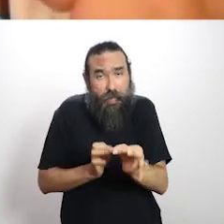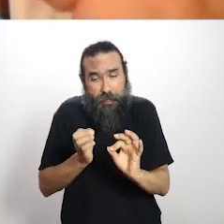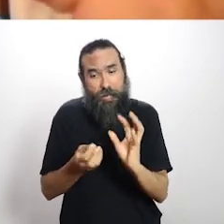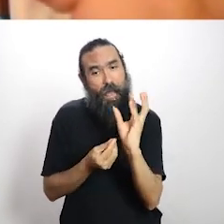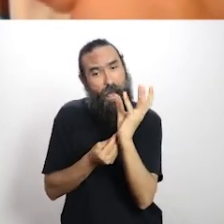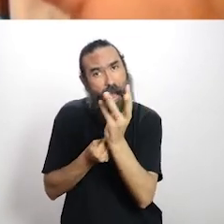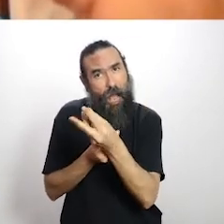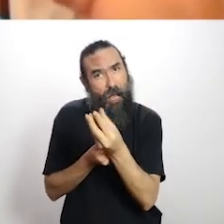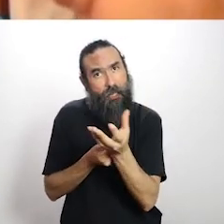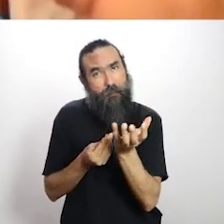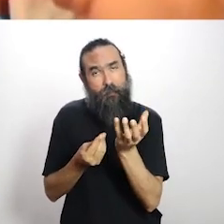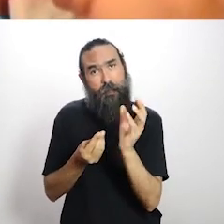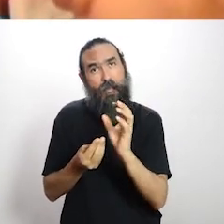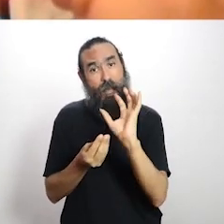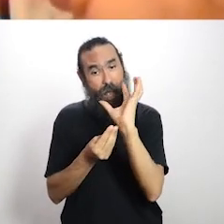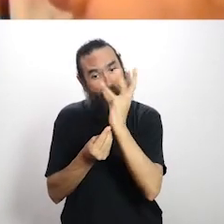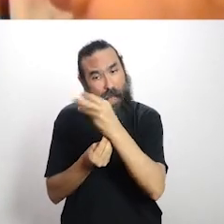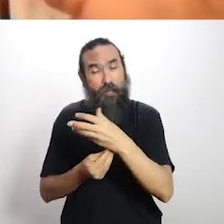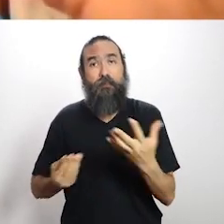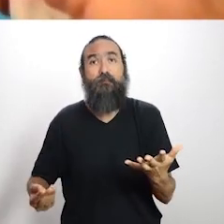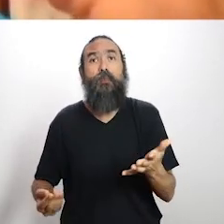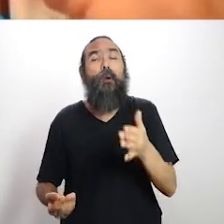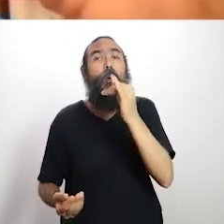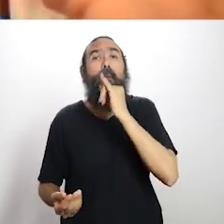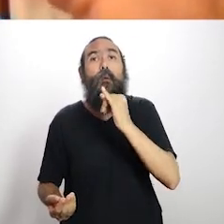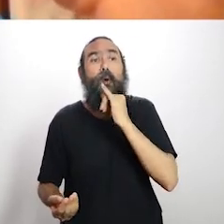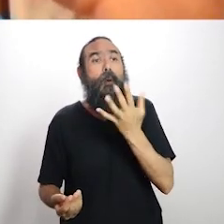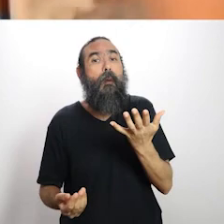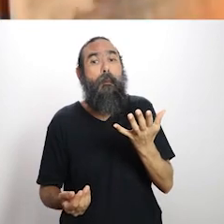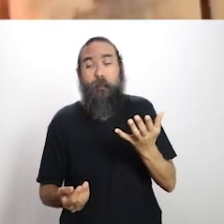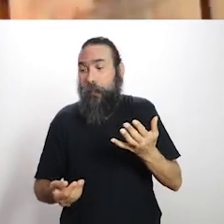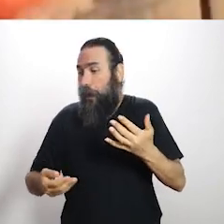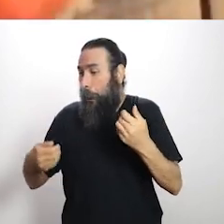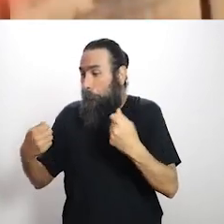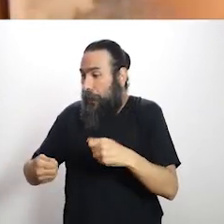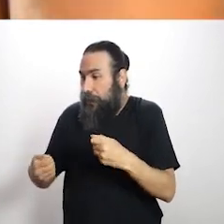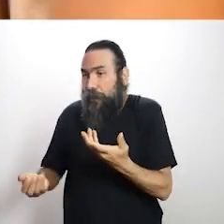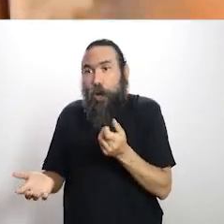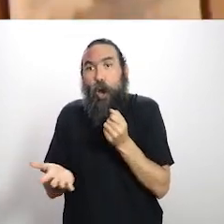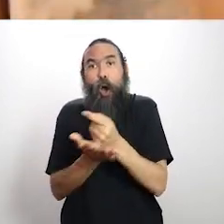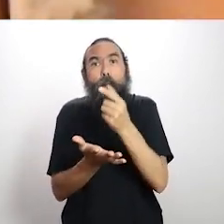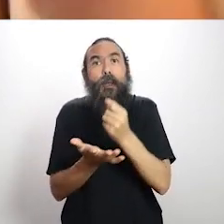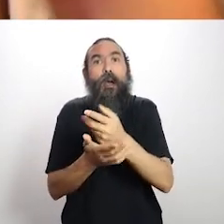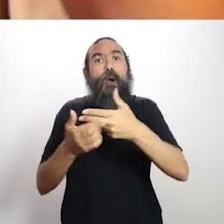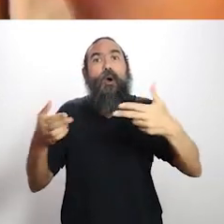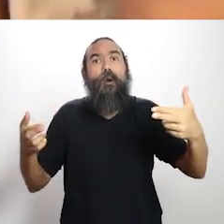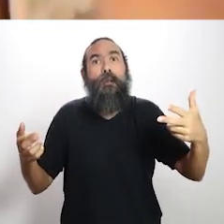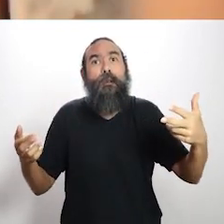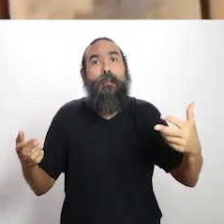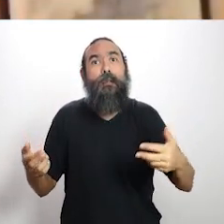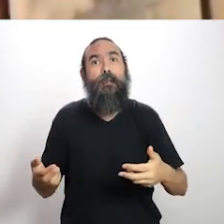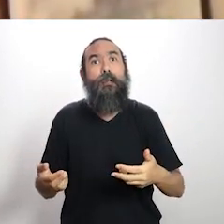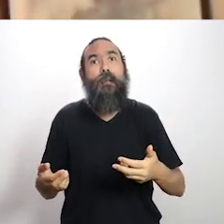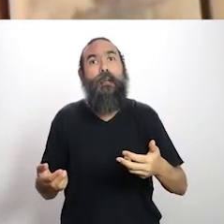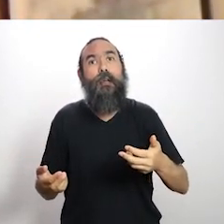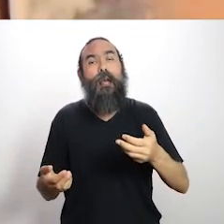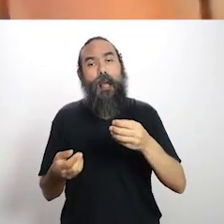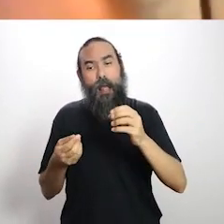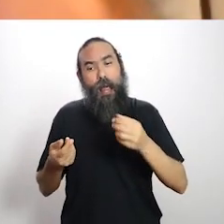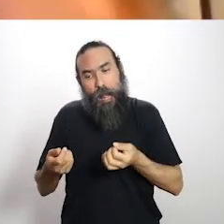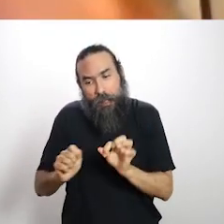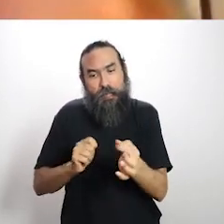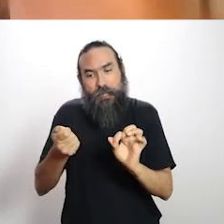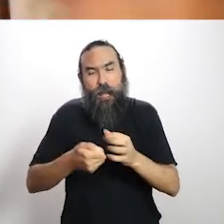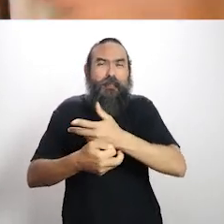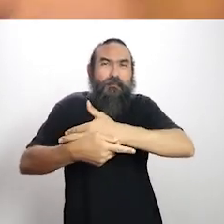caracterizado como um ativo cultural do governo do estado que aí teria um volume maior eu acho né com